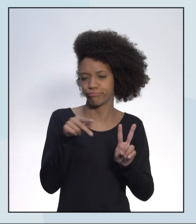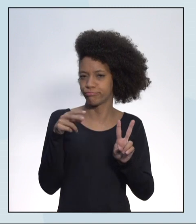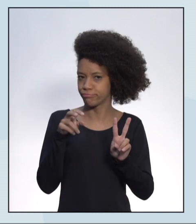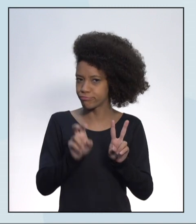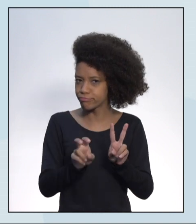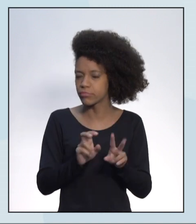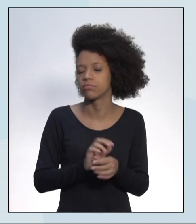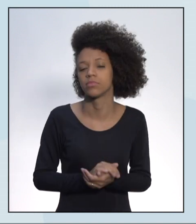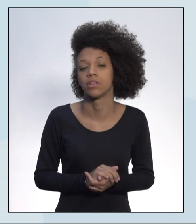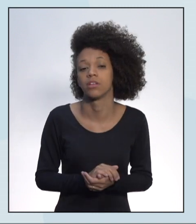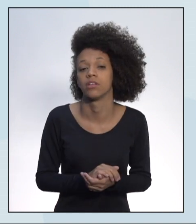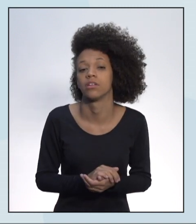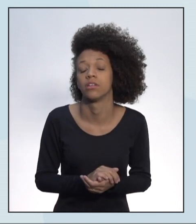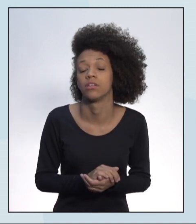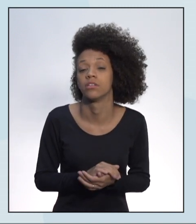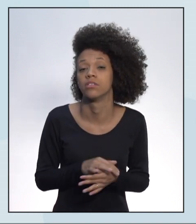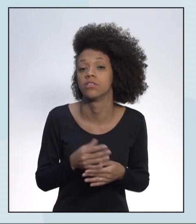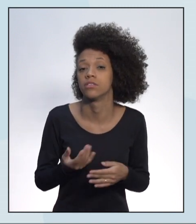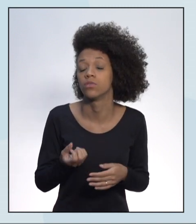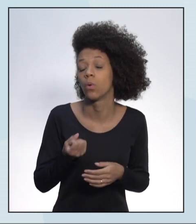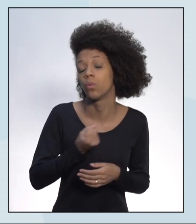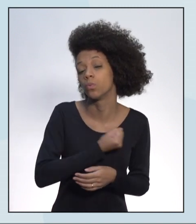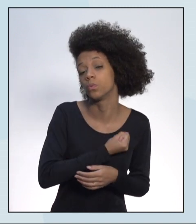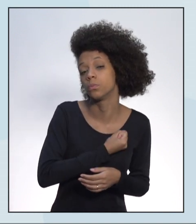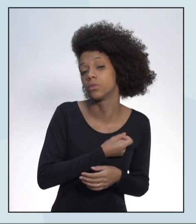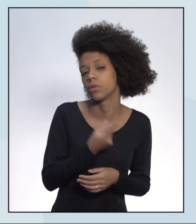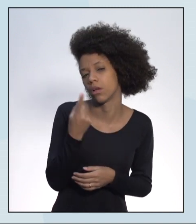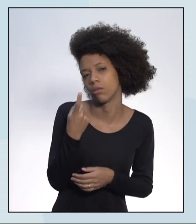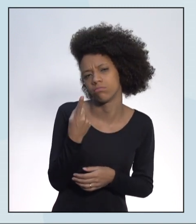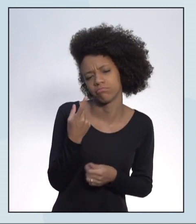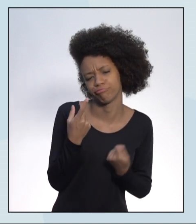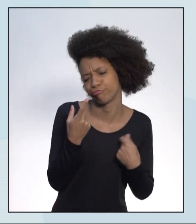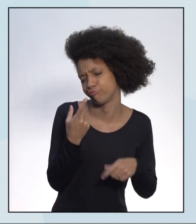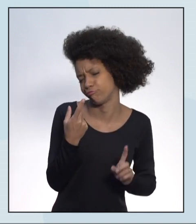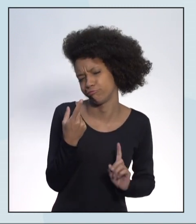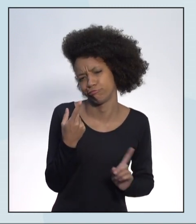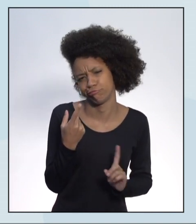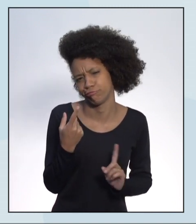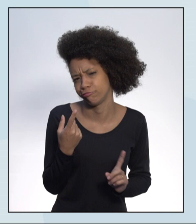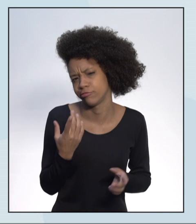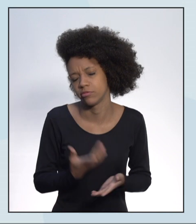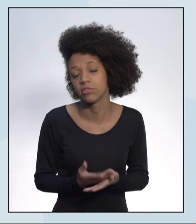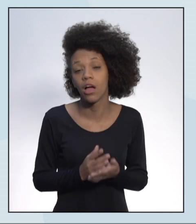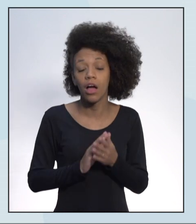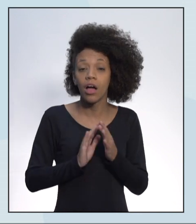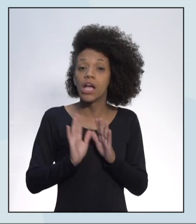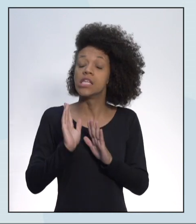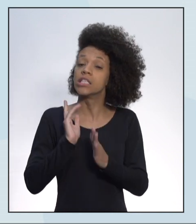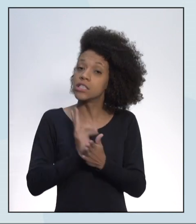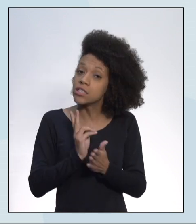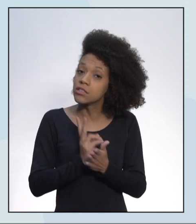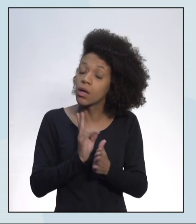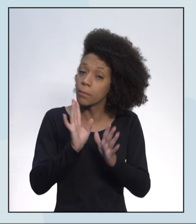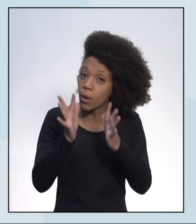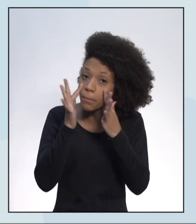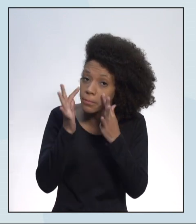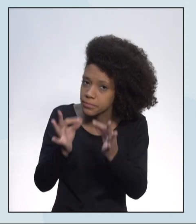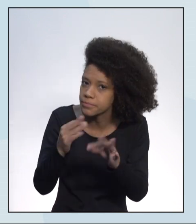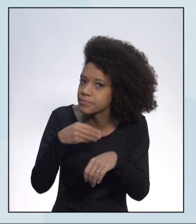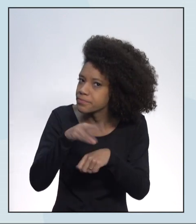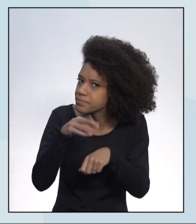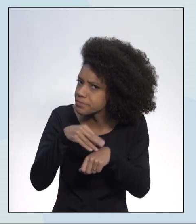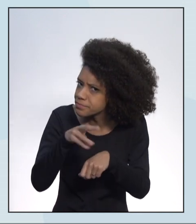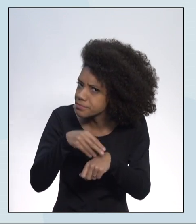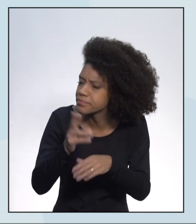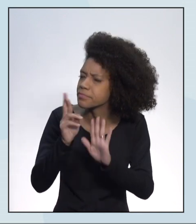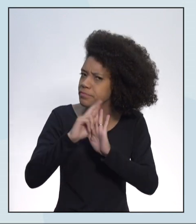como o numerador é 1, também não há necessidade de colocar junto com o 5. Né? Toda vez, ó, isso pode ser tratado